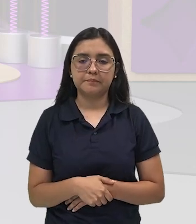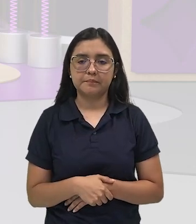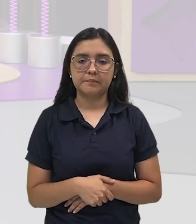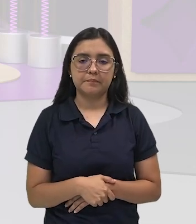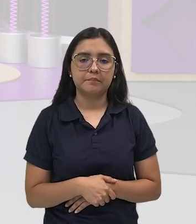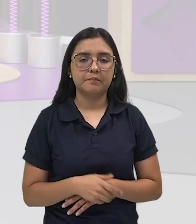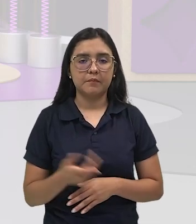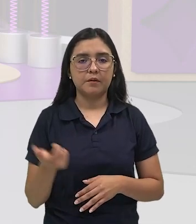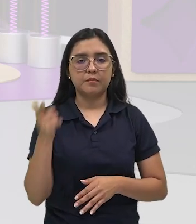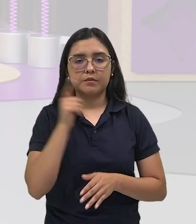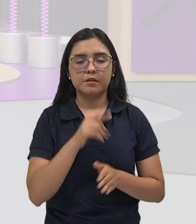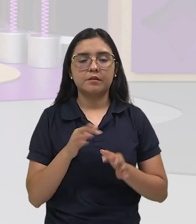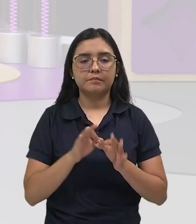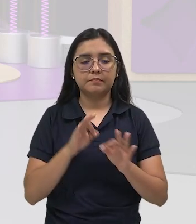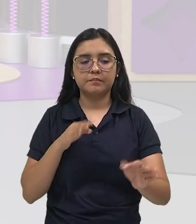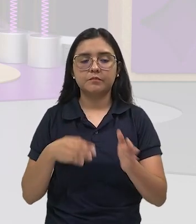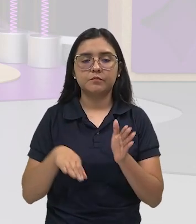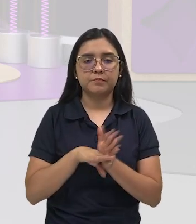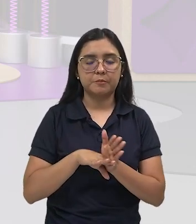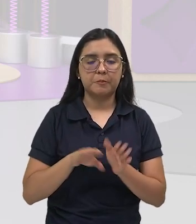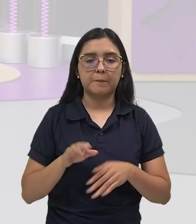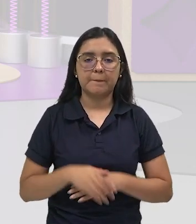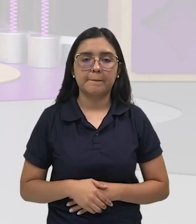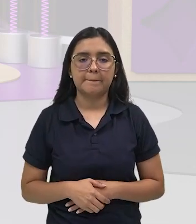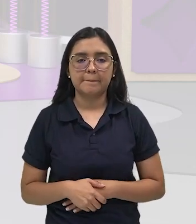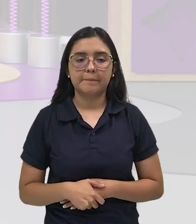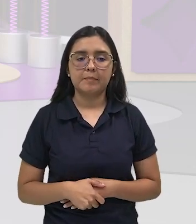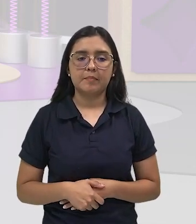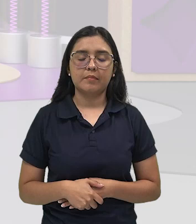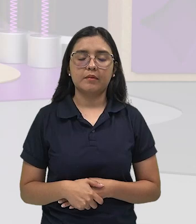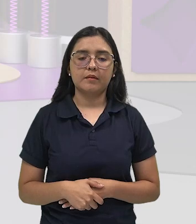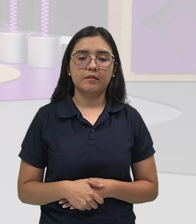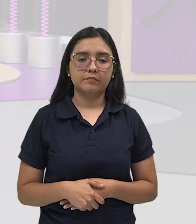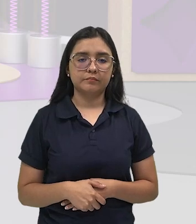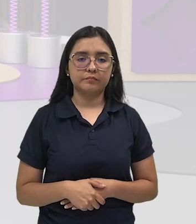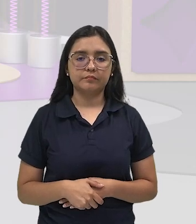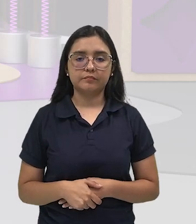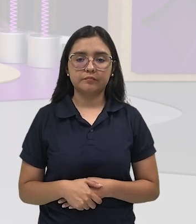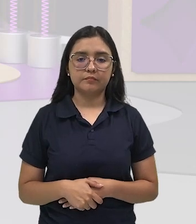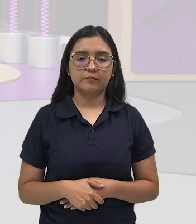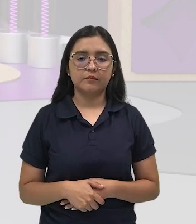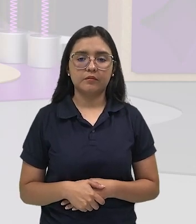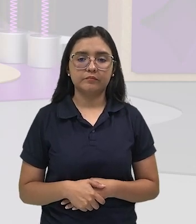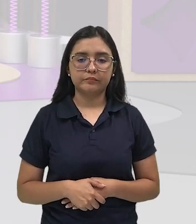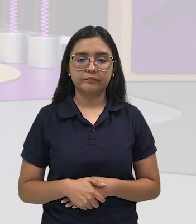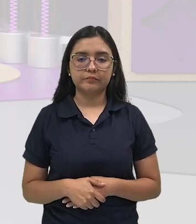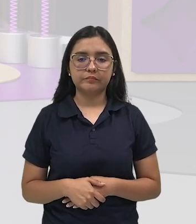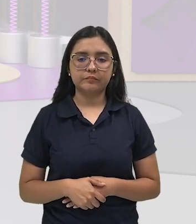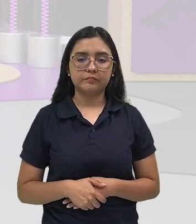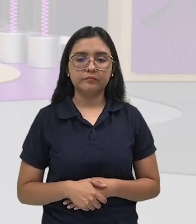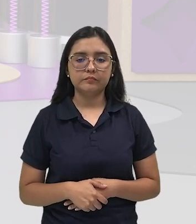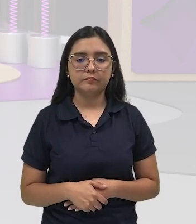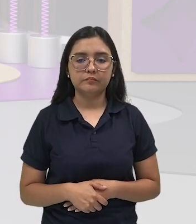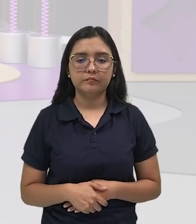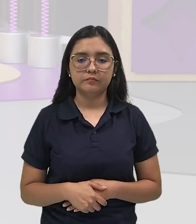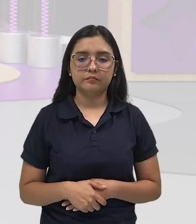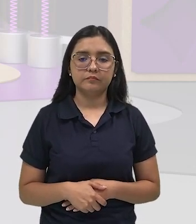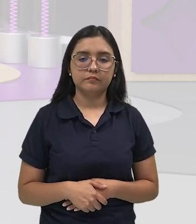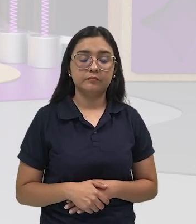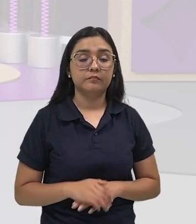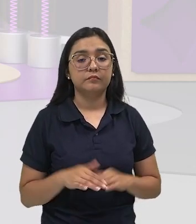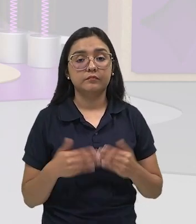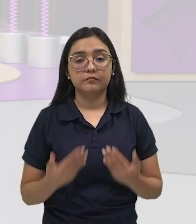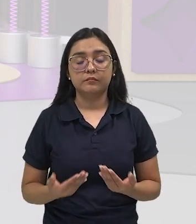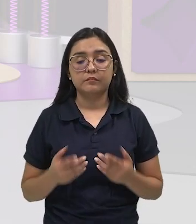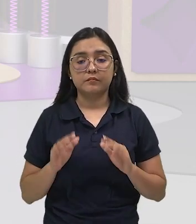tempo para percorrer a mesma distância. Então, aumento uma, eu ganho. Se eu diminuo, eu tenho também um aumento. Isso foi diretamente.